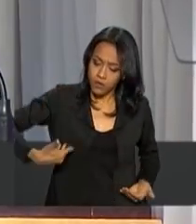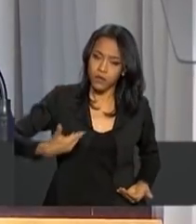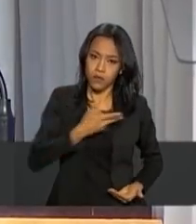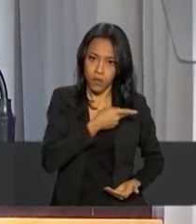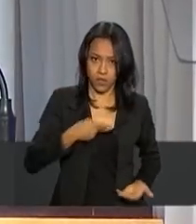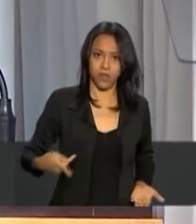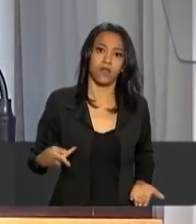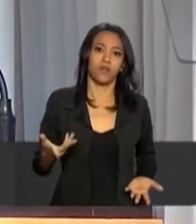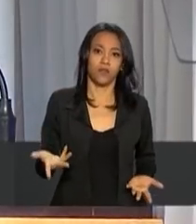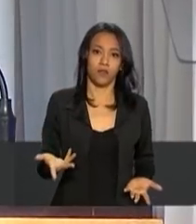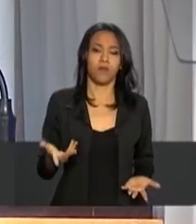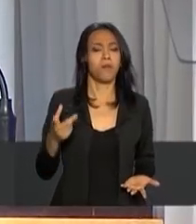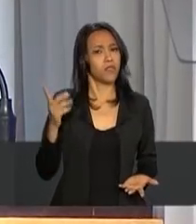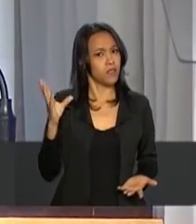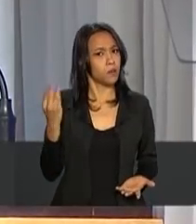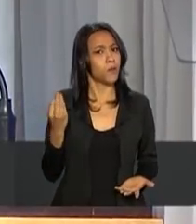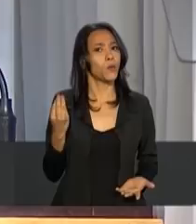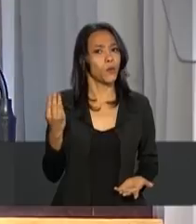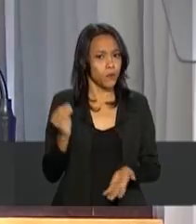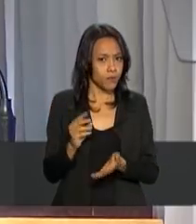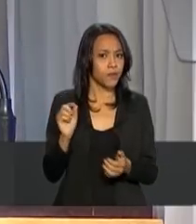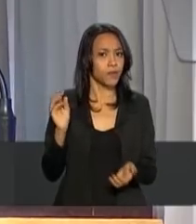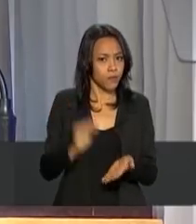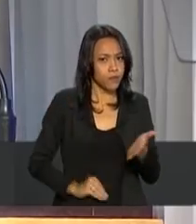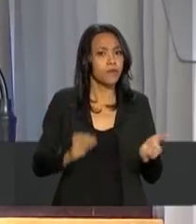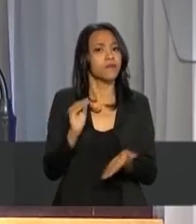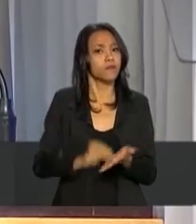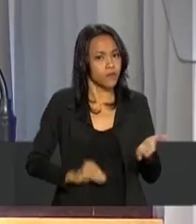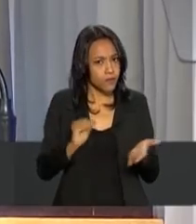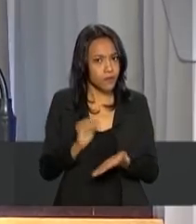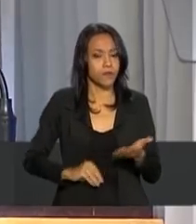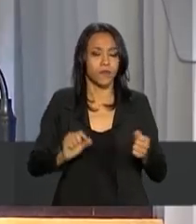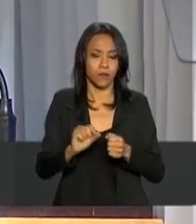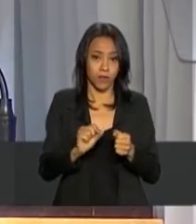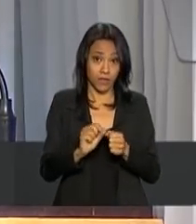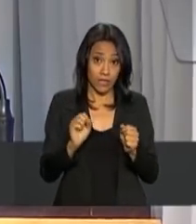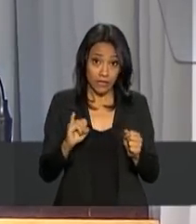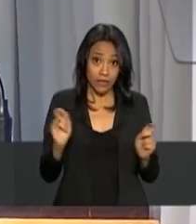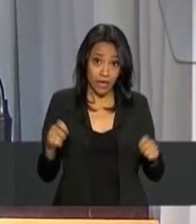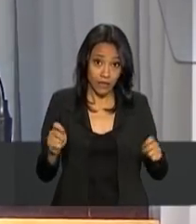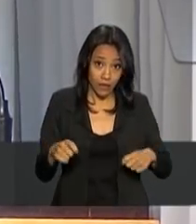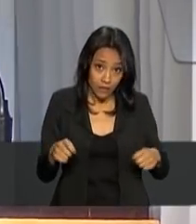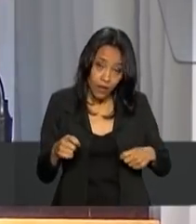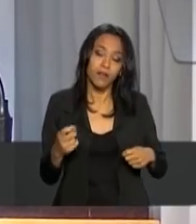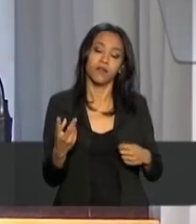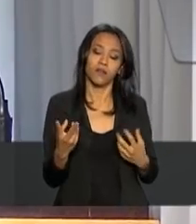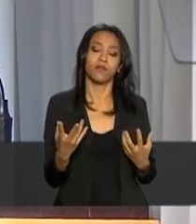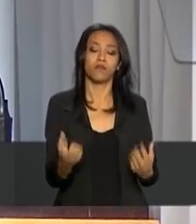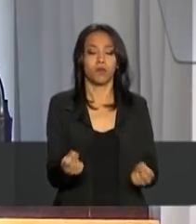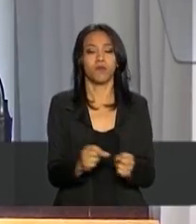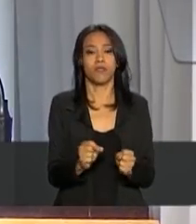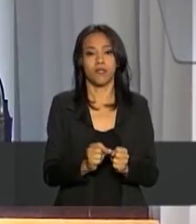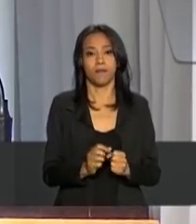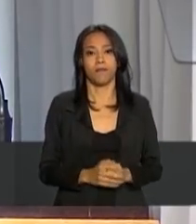dezembro. De modo que há muito por fazer e o que for possível, faremos. Não é? Por outro lado, uma